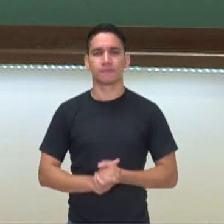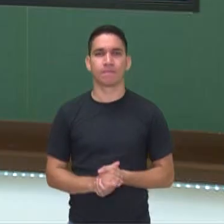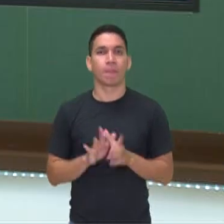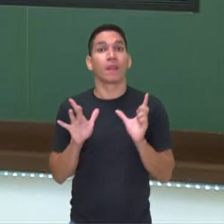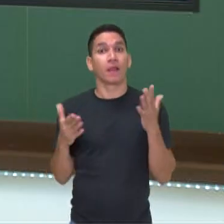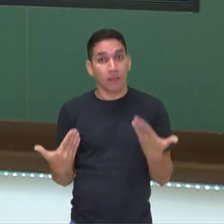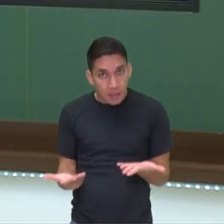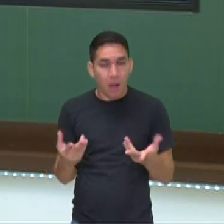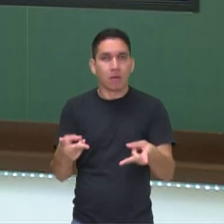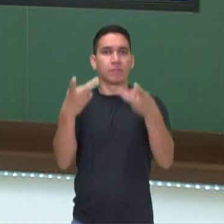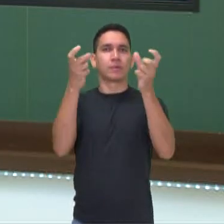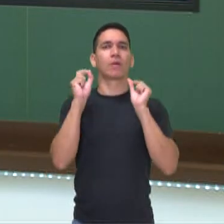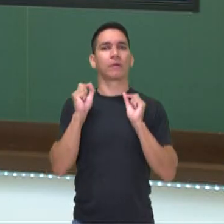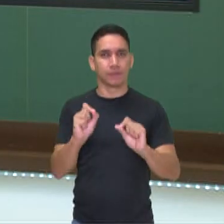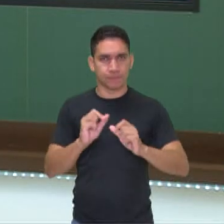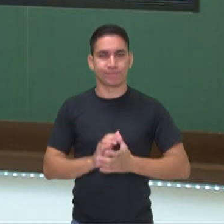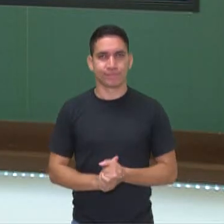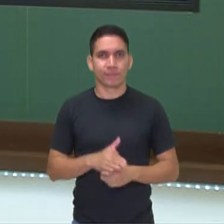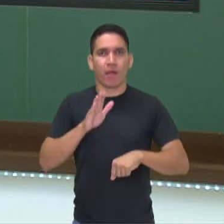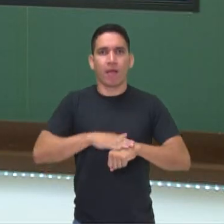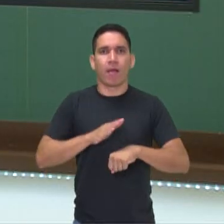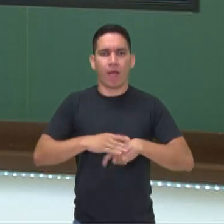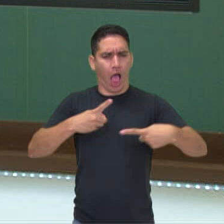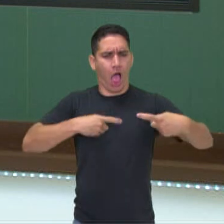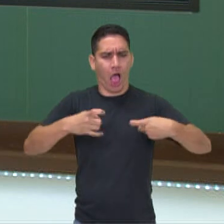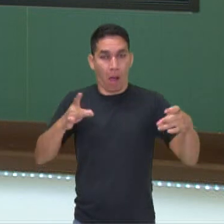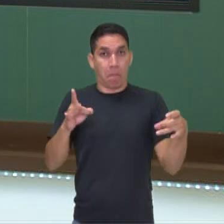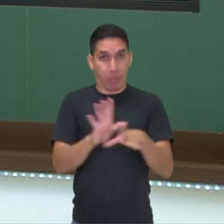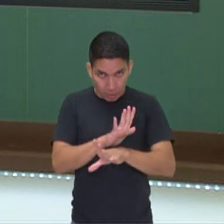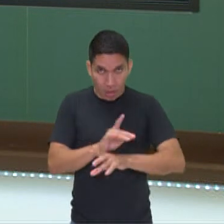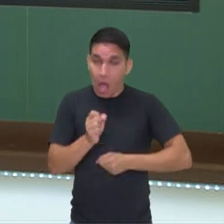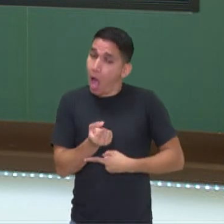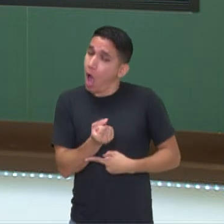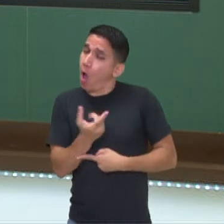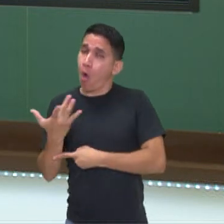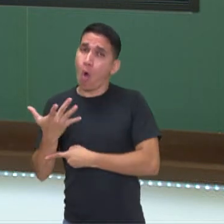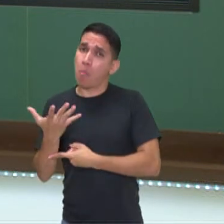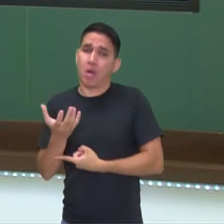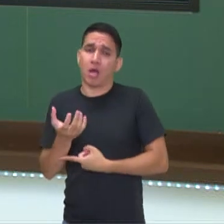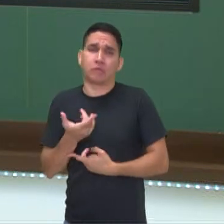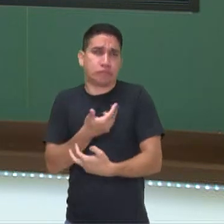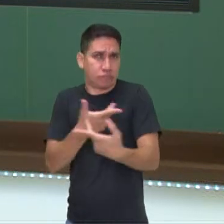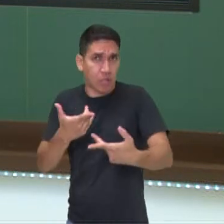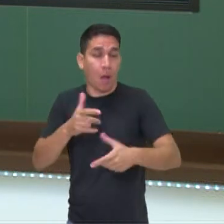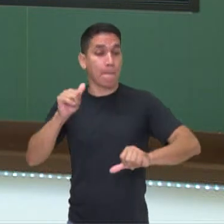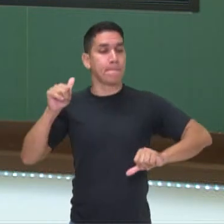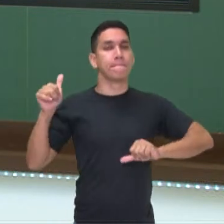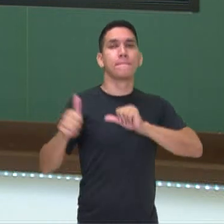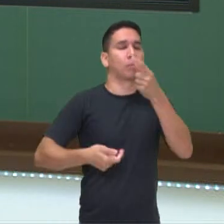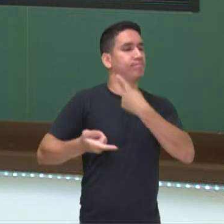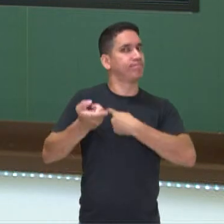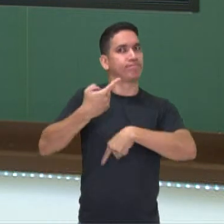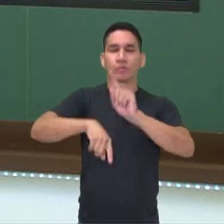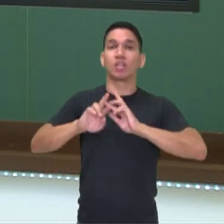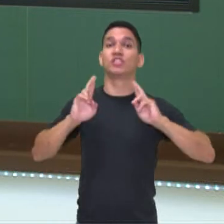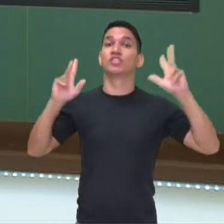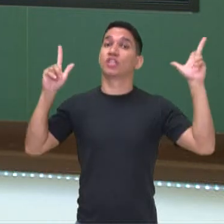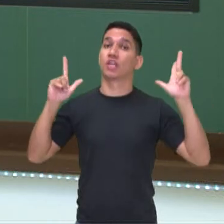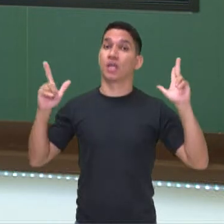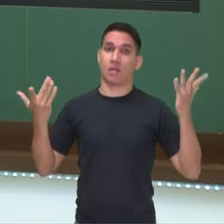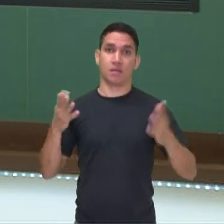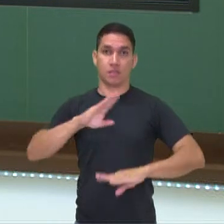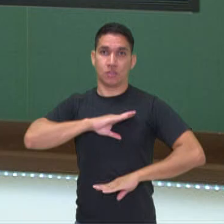que a gente percebeu? Que com o fim da Guerra Fria, algumas coisas mudaram, algumas coisas aconteceram de forma diferente no